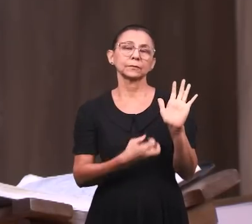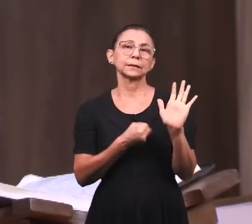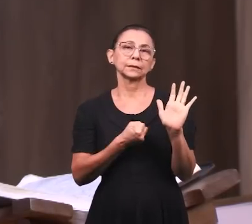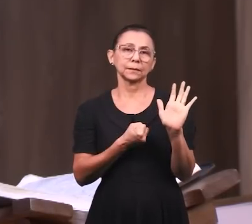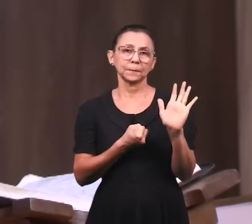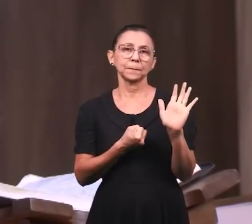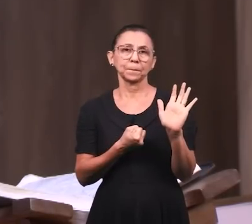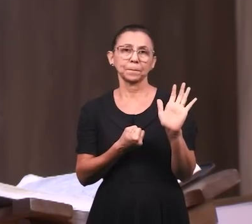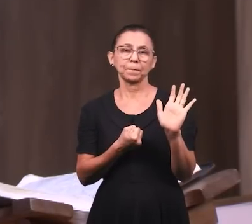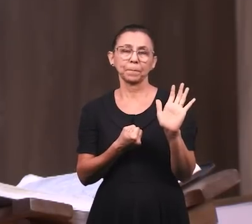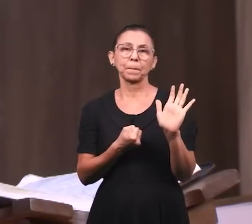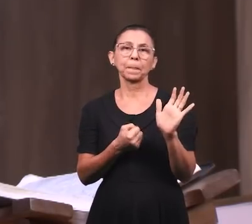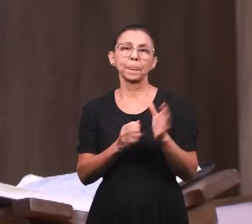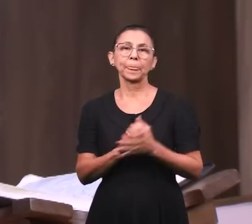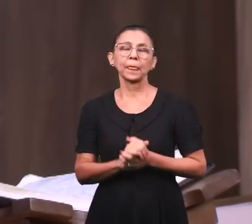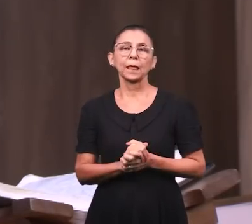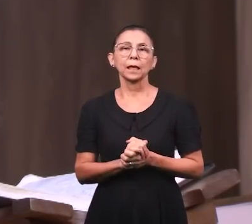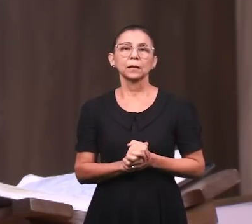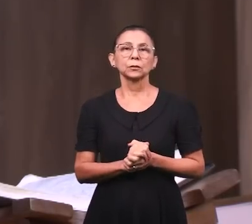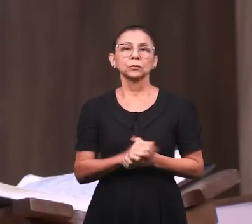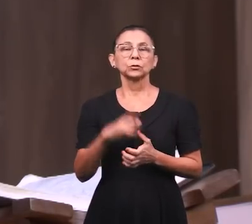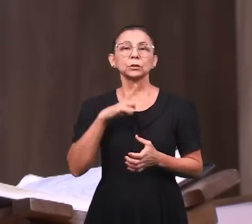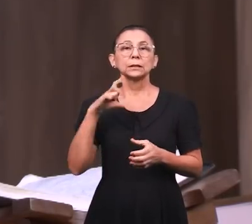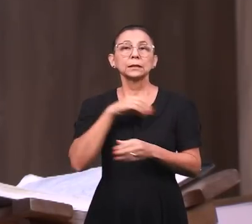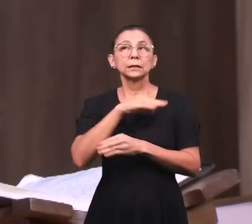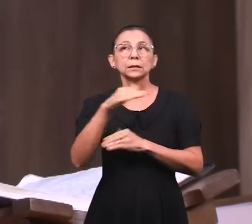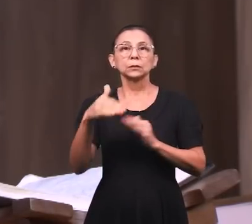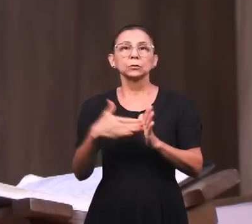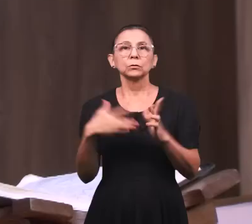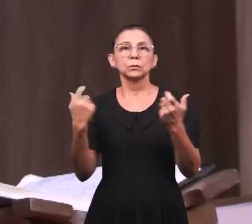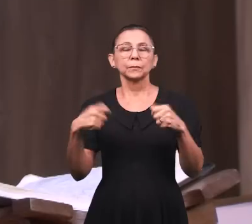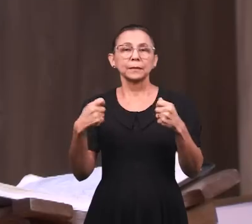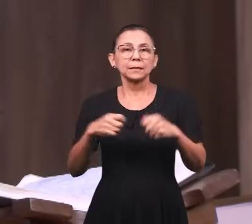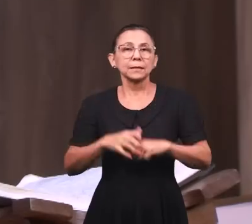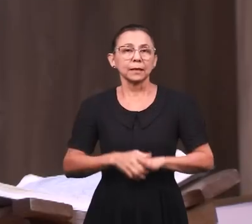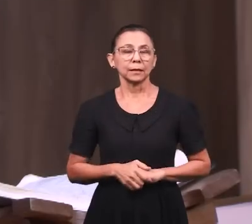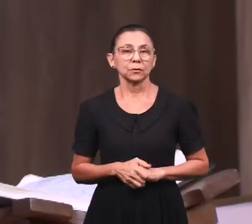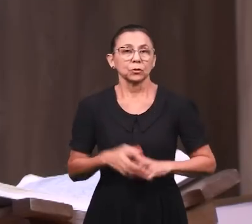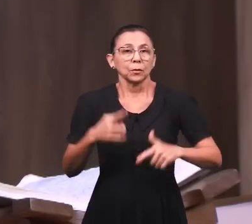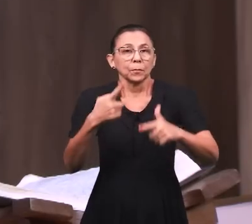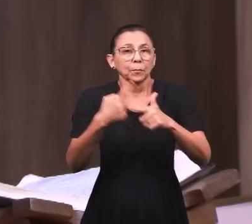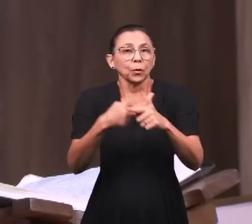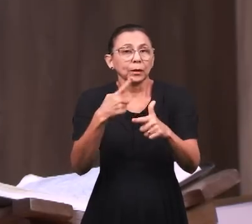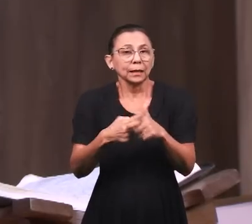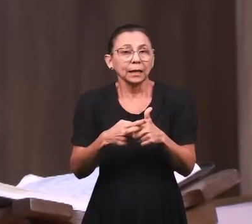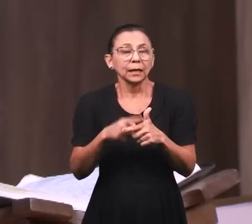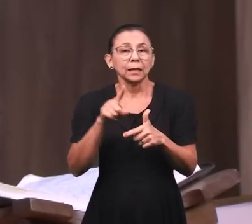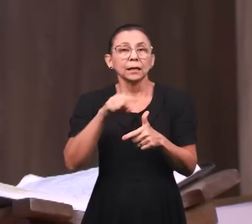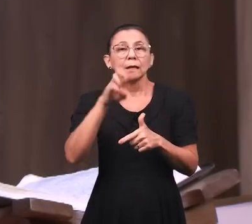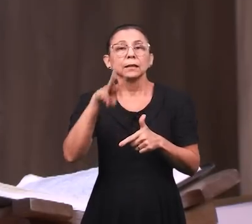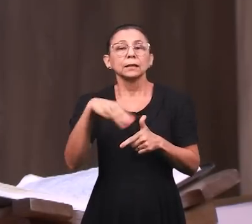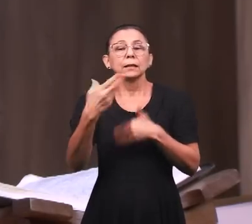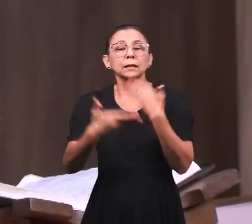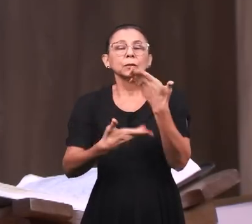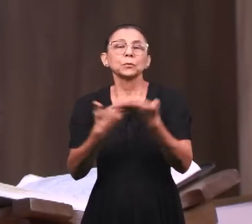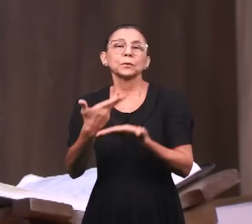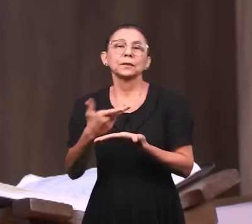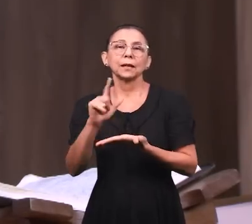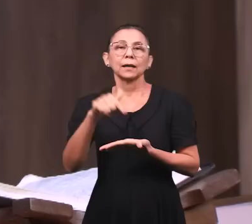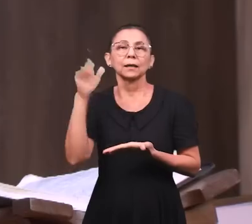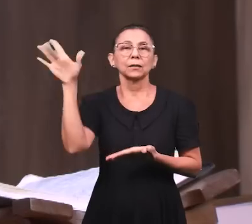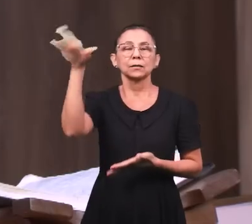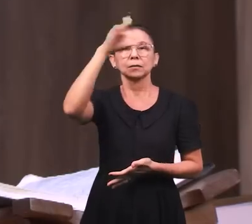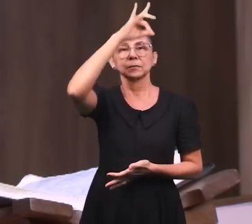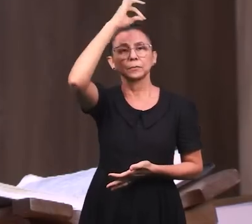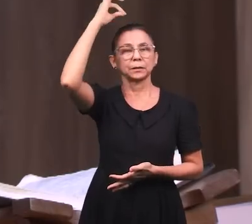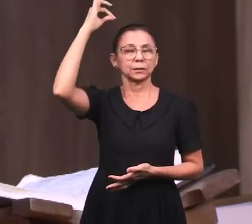Santo. Uma obra em que nós encontramos tudo nela. Porque quem é o hospedeiro, quem é aquele que cuida dessa estalagem,